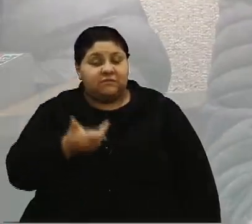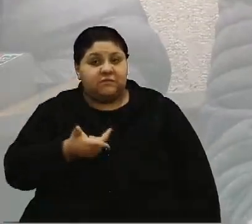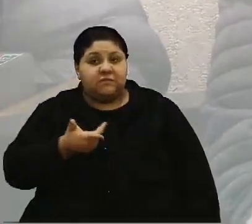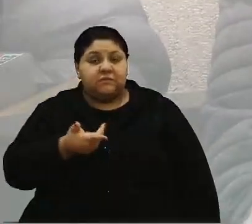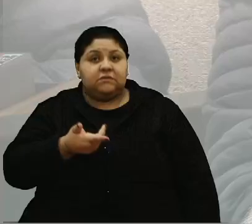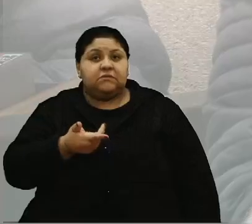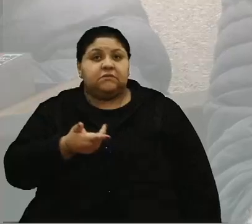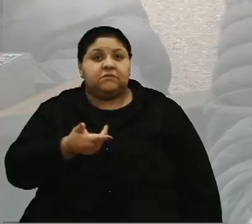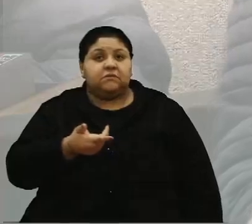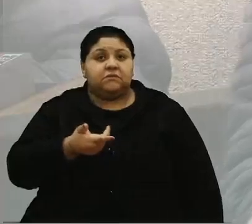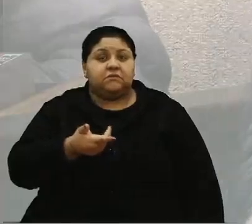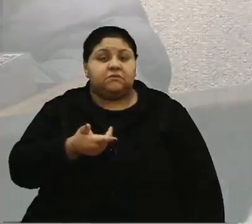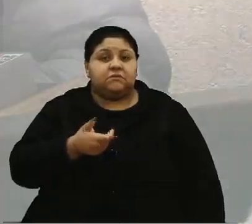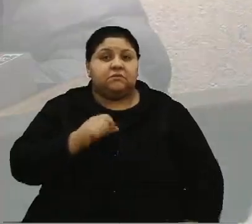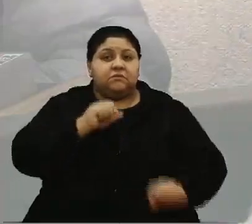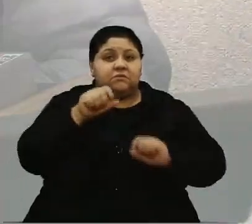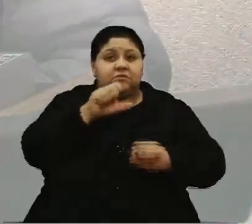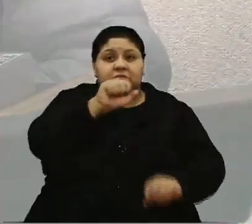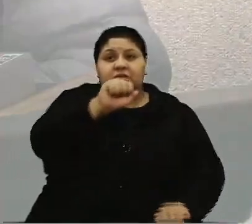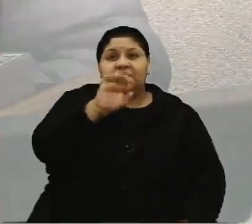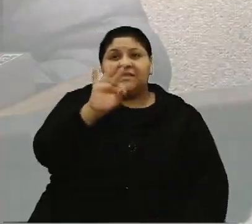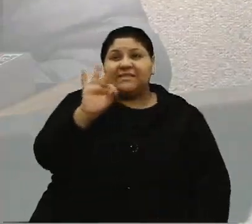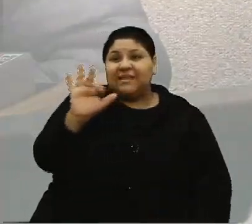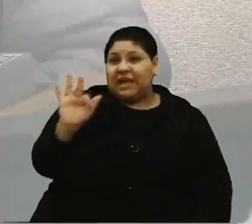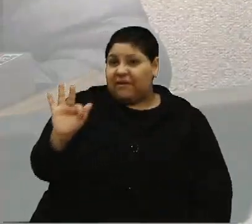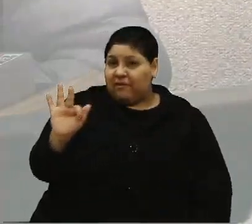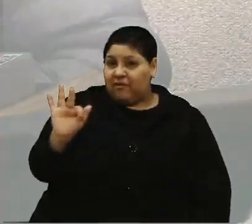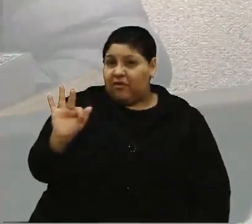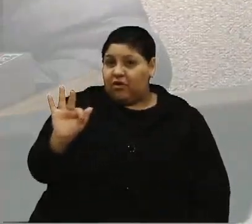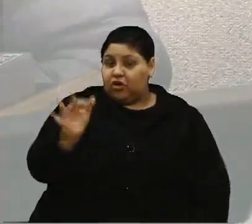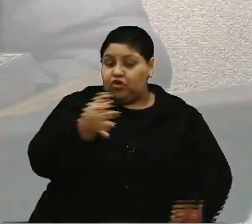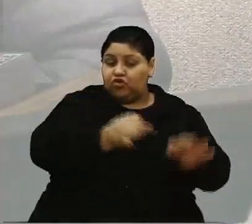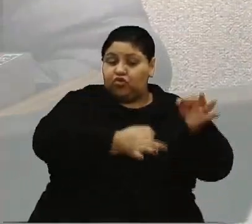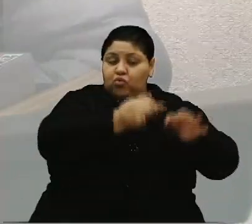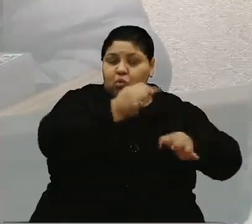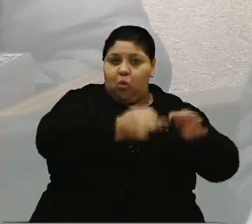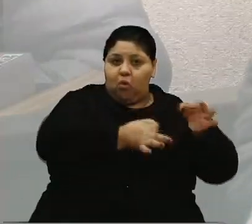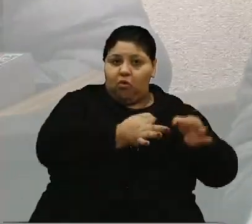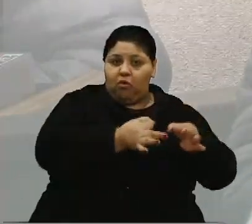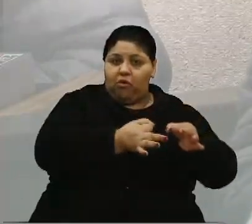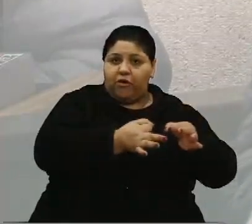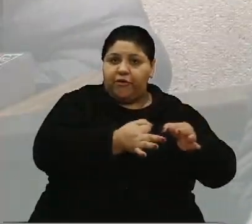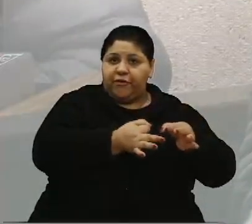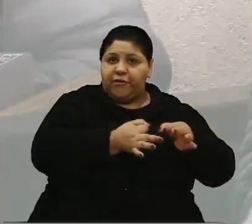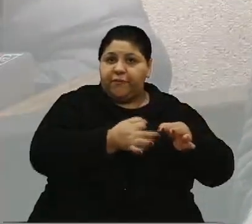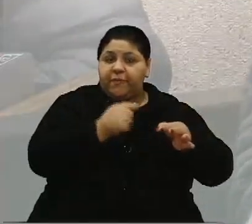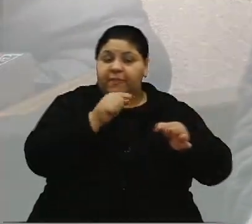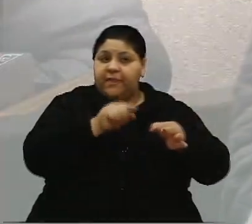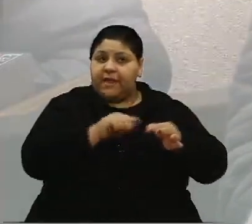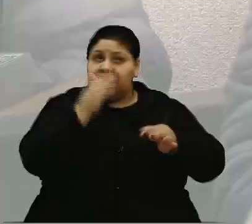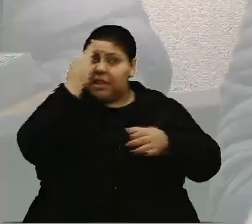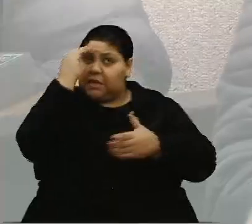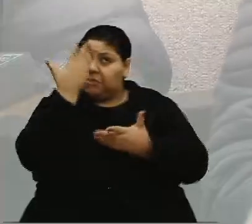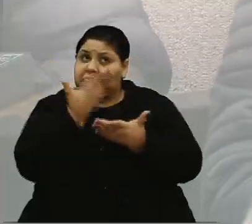que o STF julgou e ele interpretou